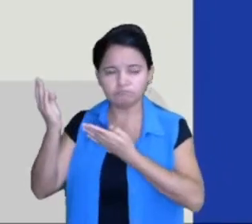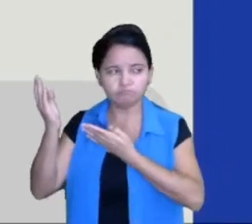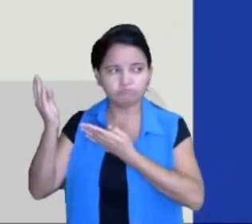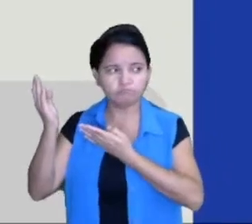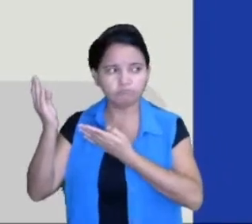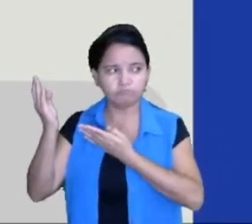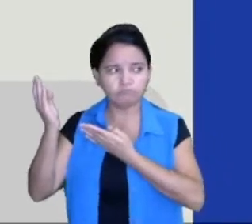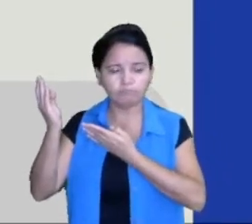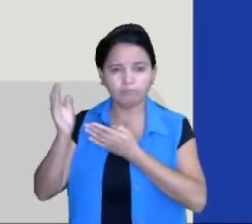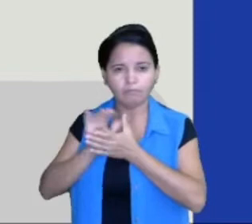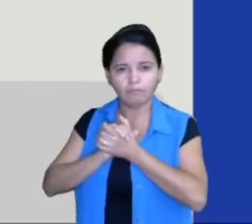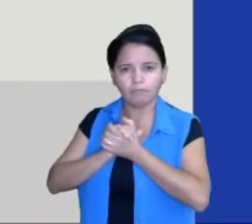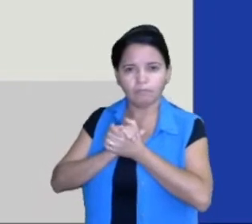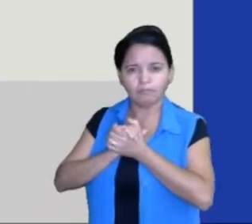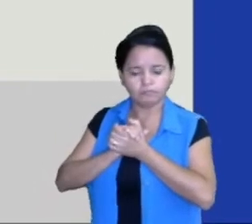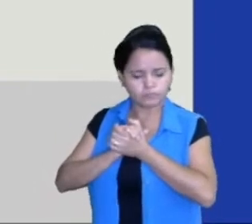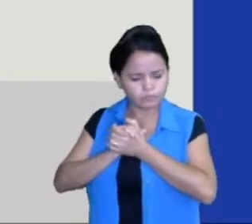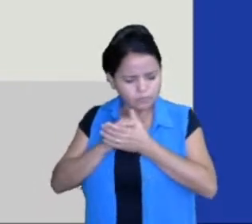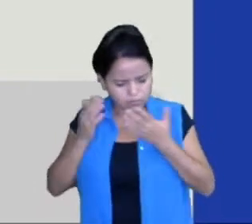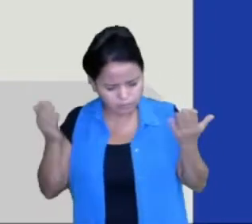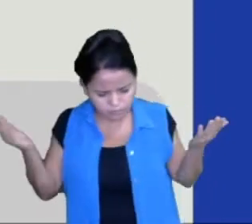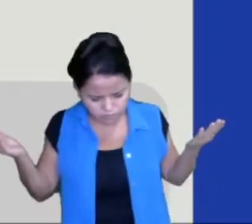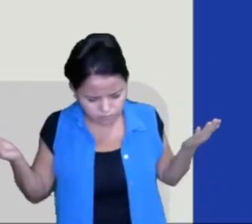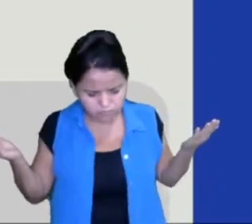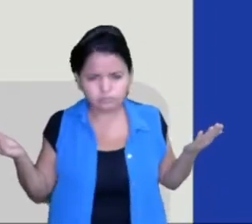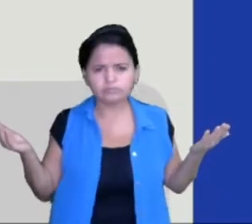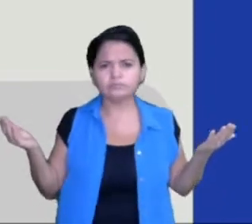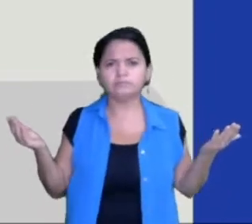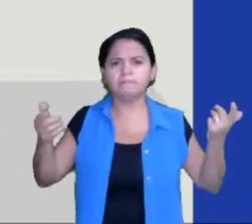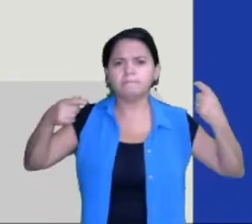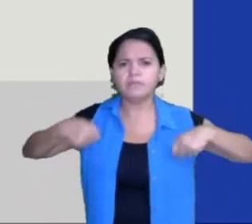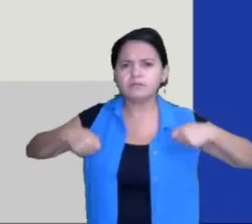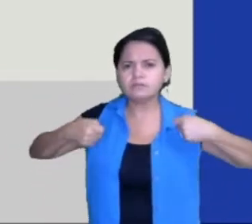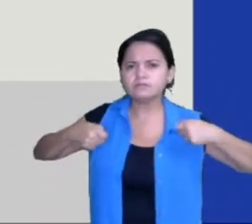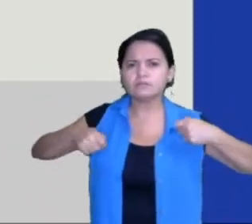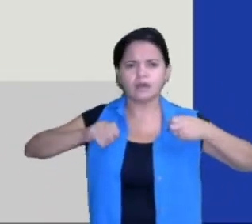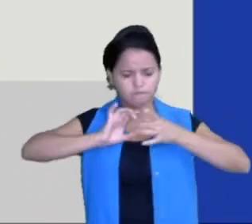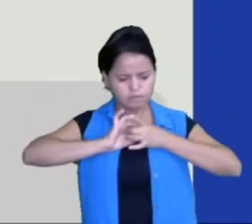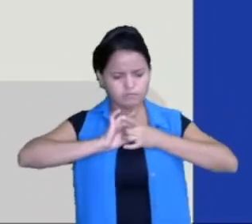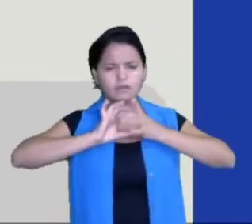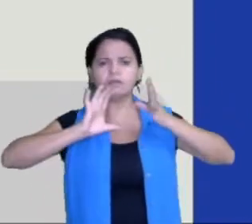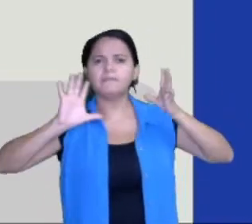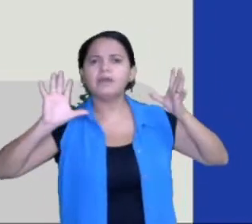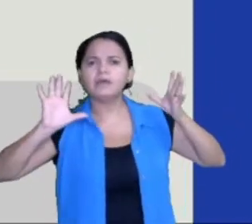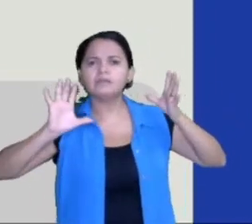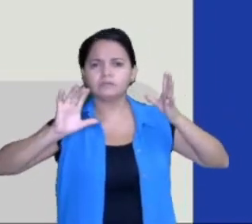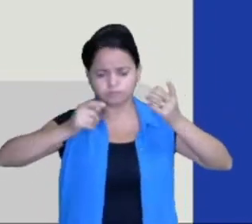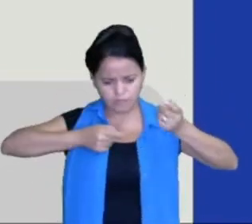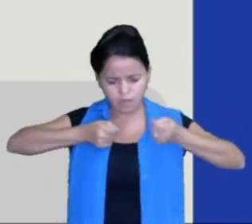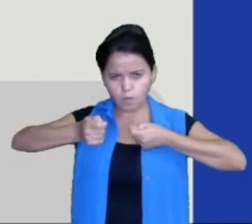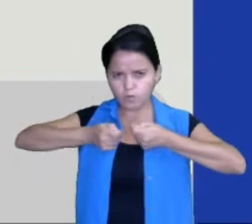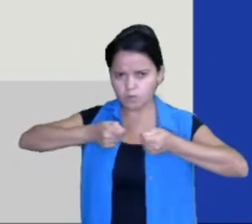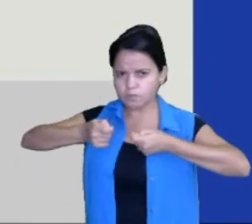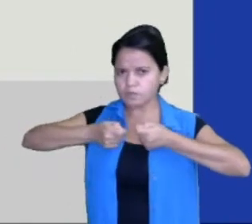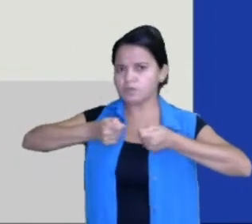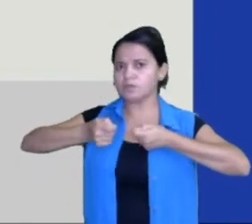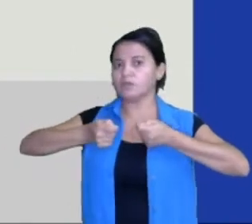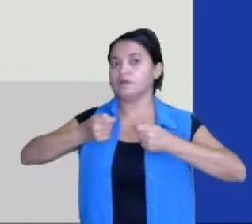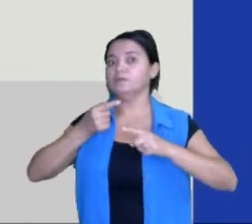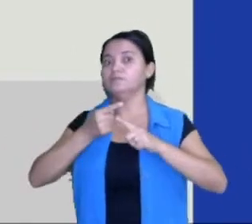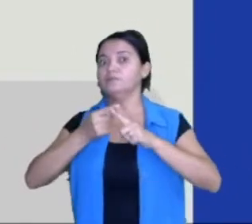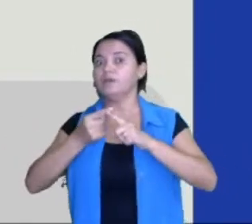que não ter uma liberdade? O liberalismo econômico estava bastante presente nos